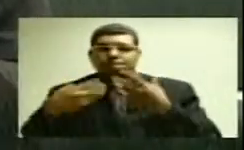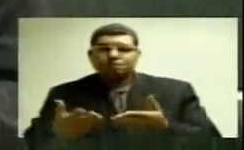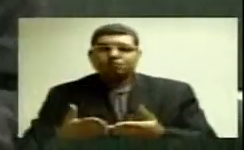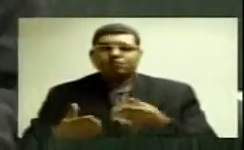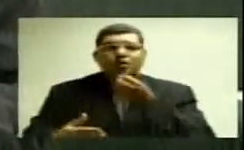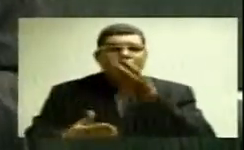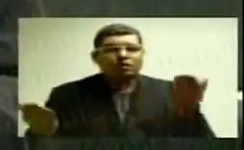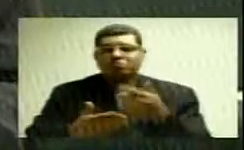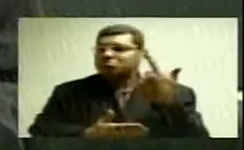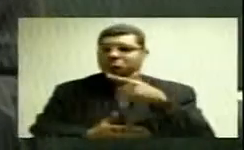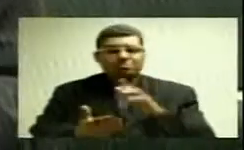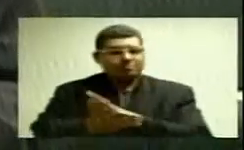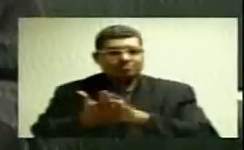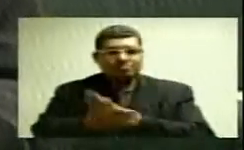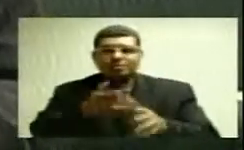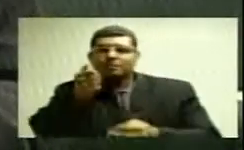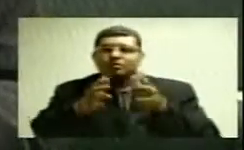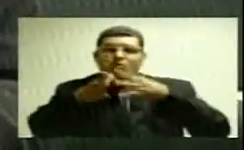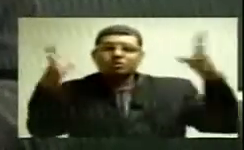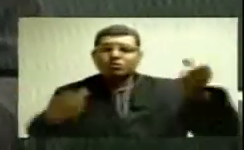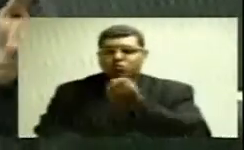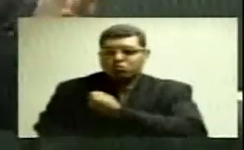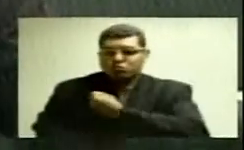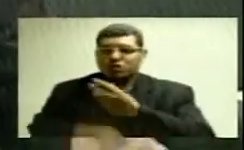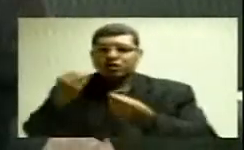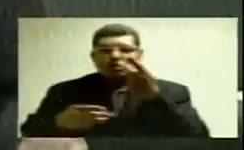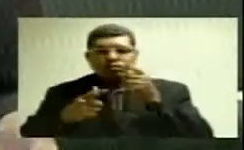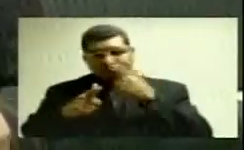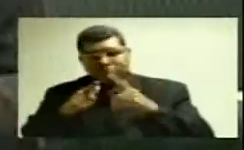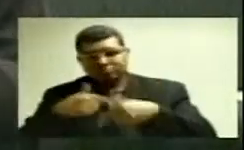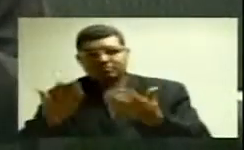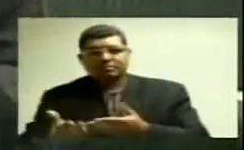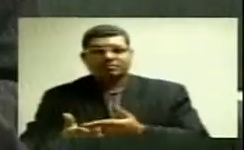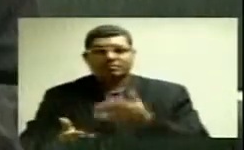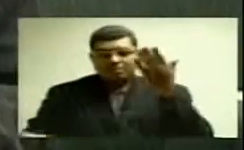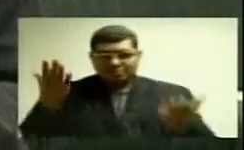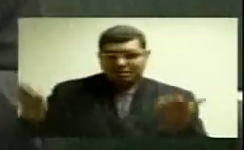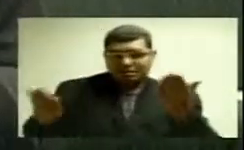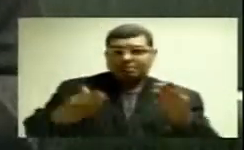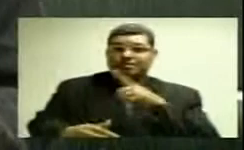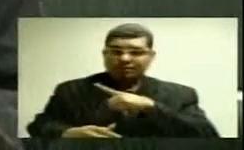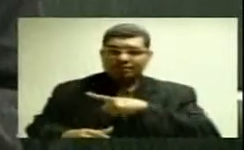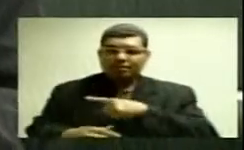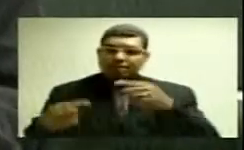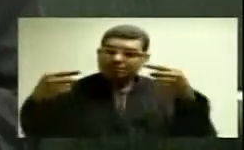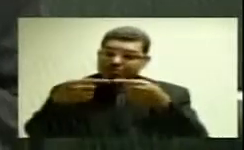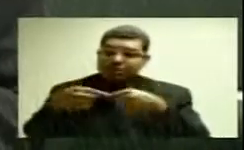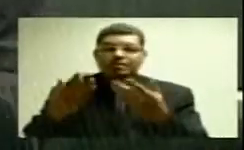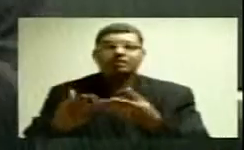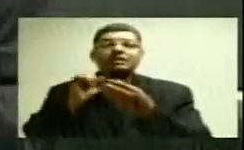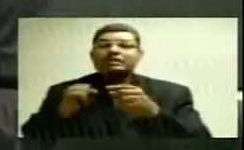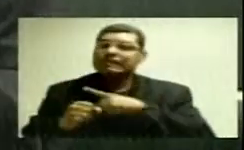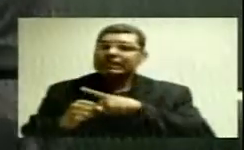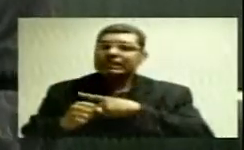E, portanto, não vai ser apenas aumentando o número de desembargadores que vamos resolver esse problema. Equilíbrio tem que existir na decisão.